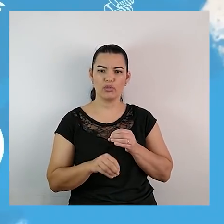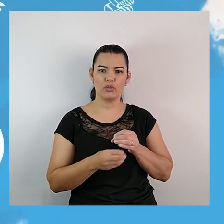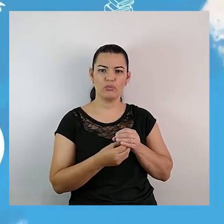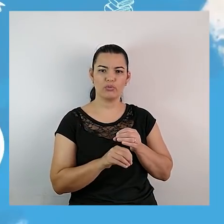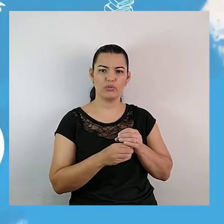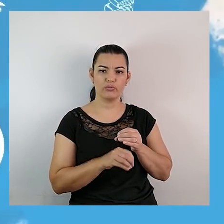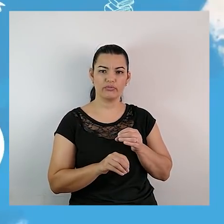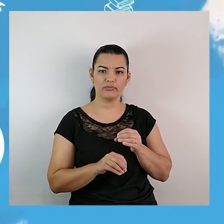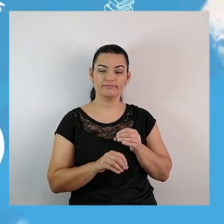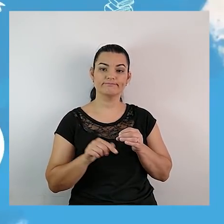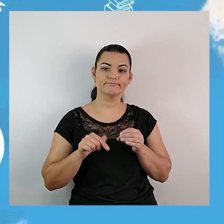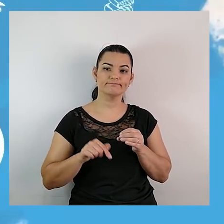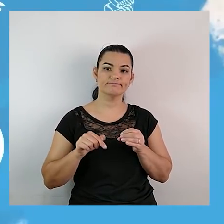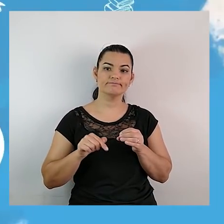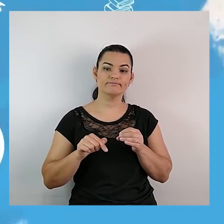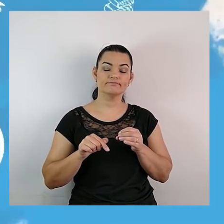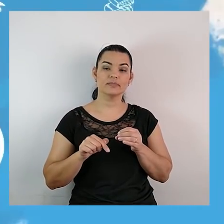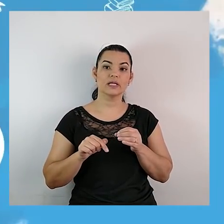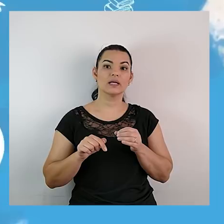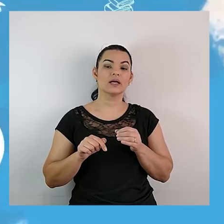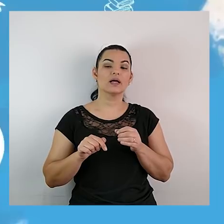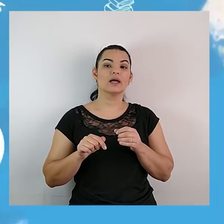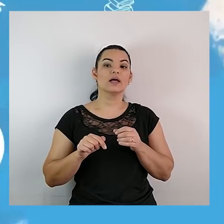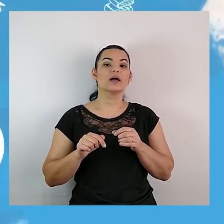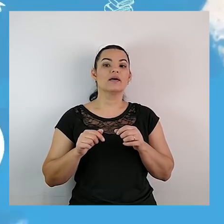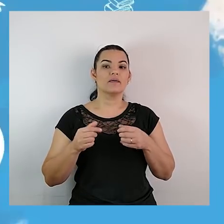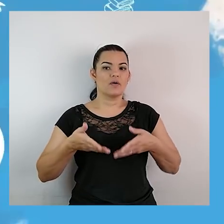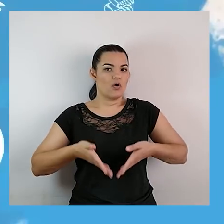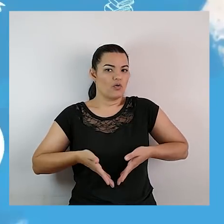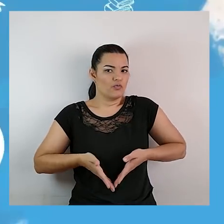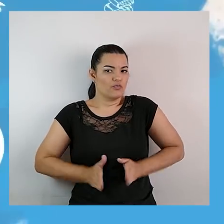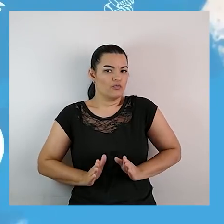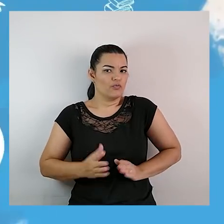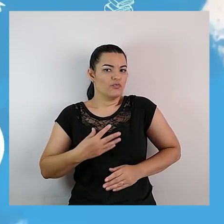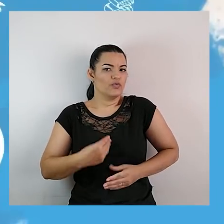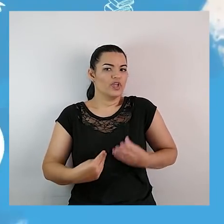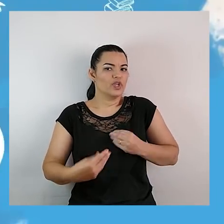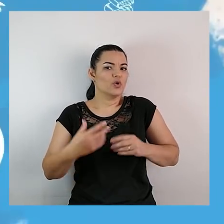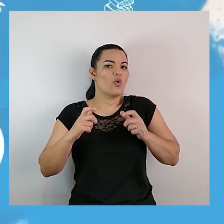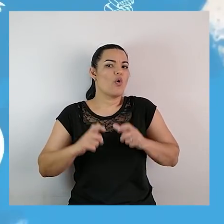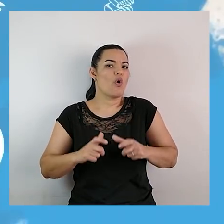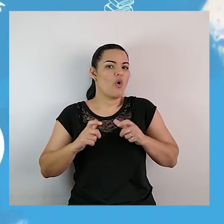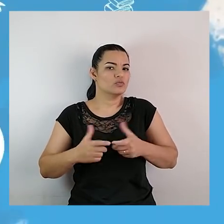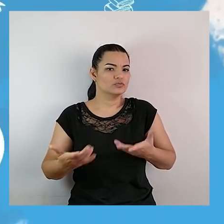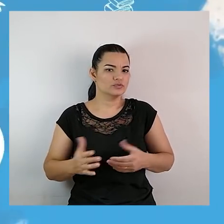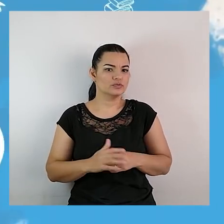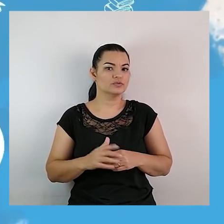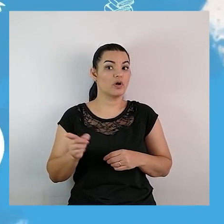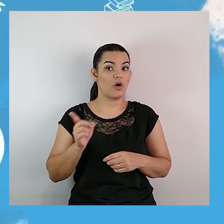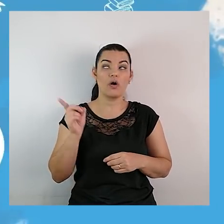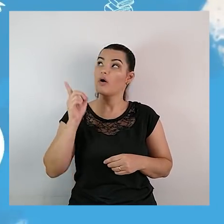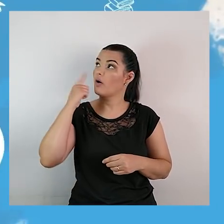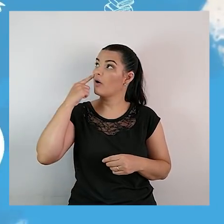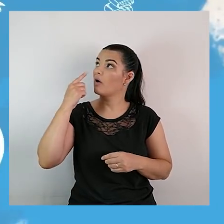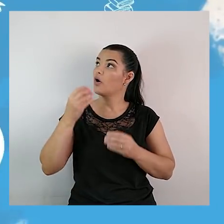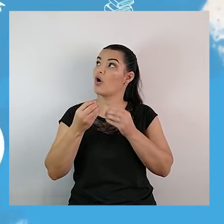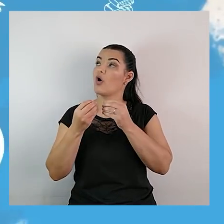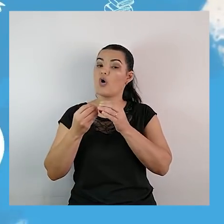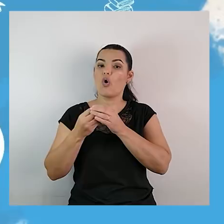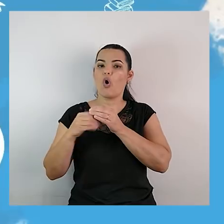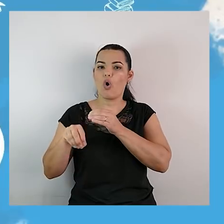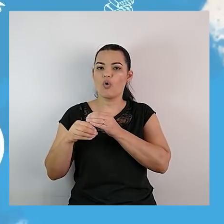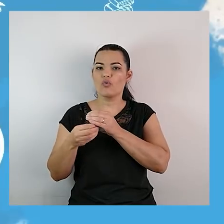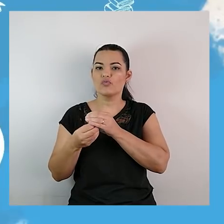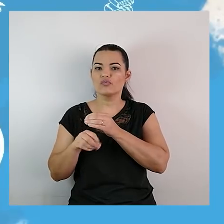mosquito, ele vai se reproduzir, ó, aqui nós temos os ovinhos dele, que